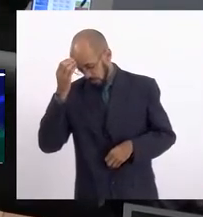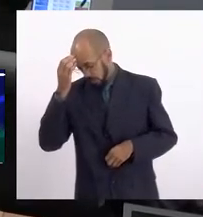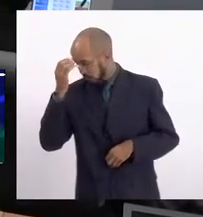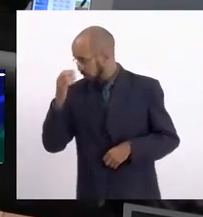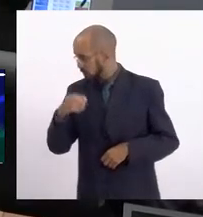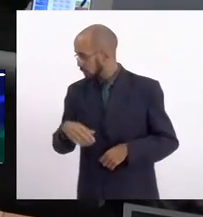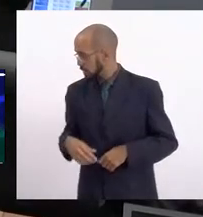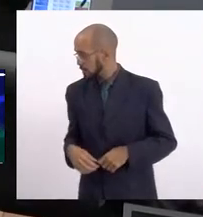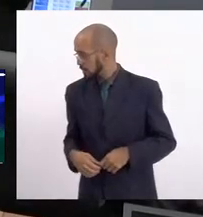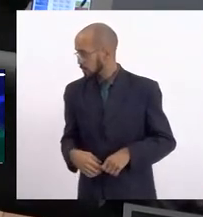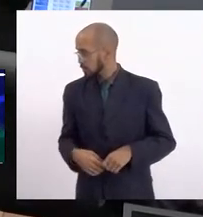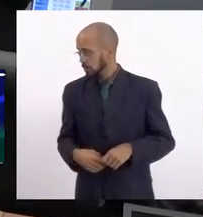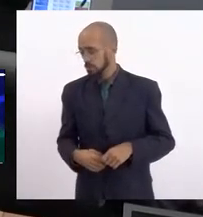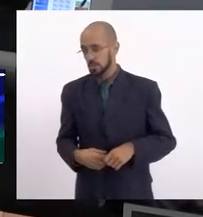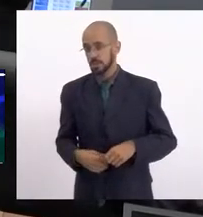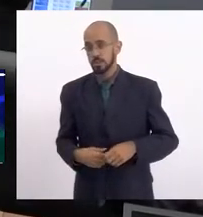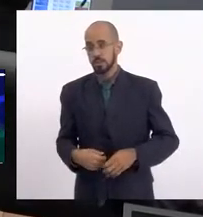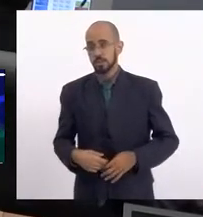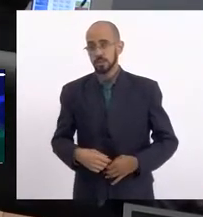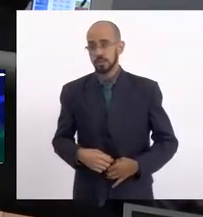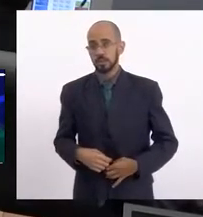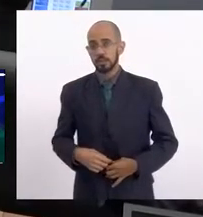E aí